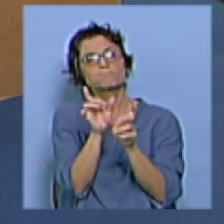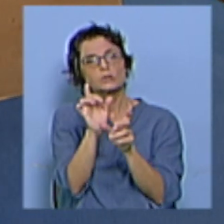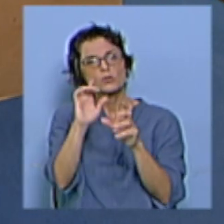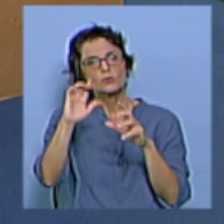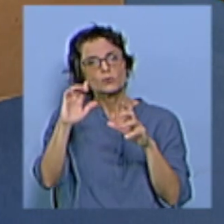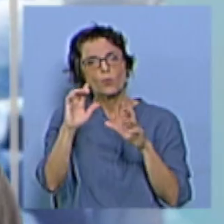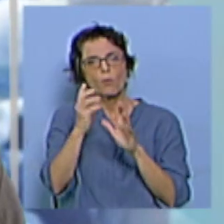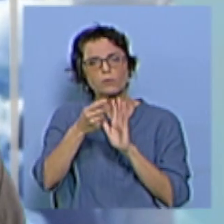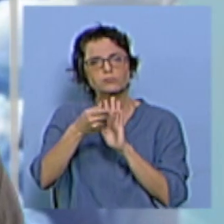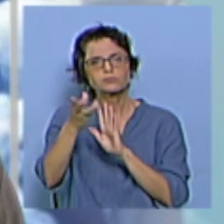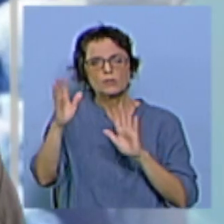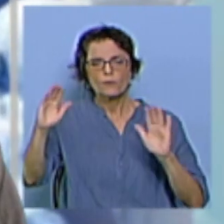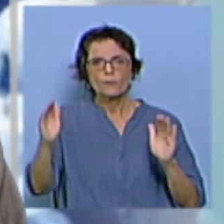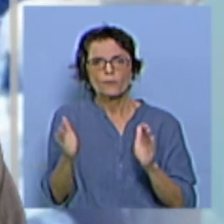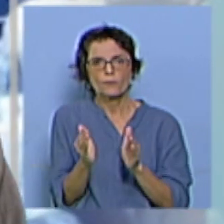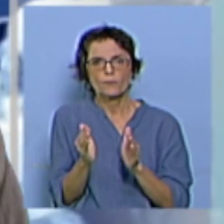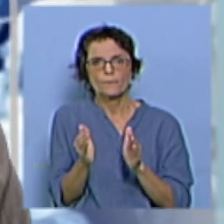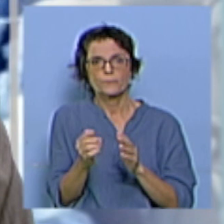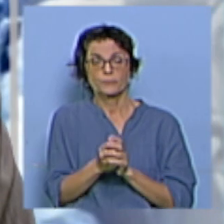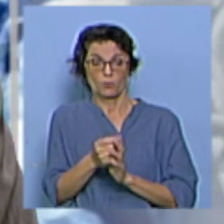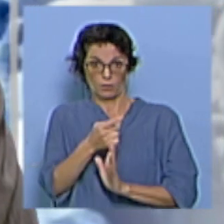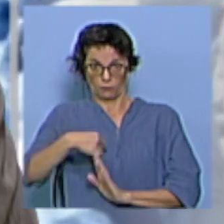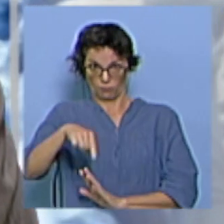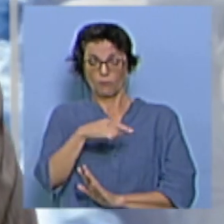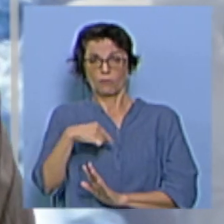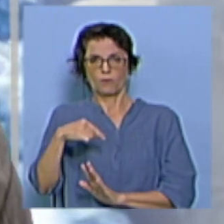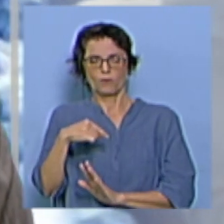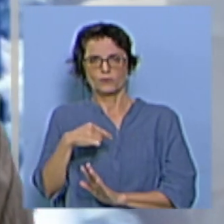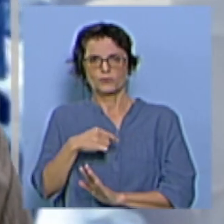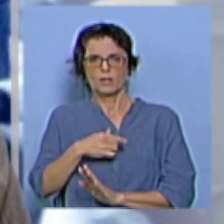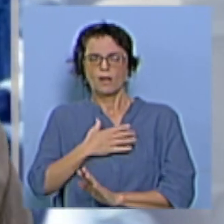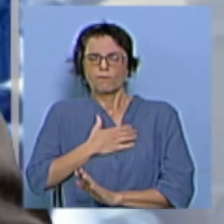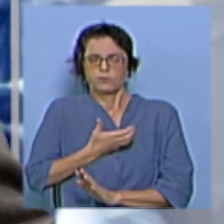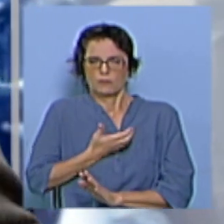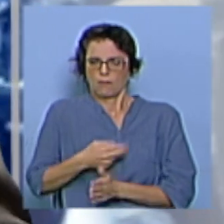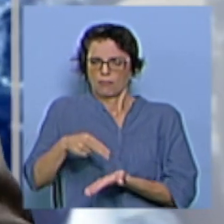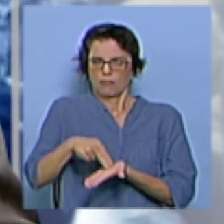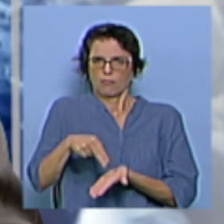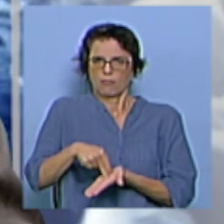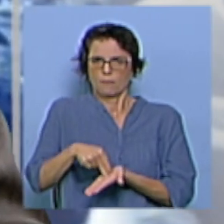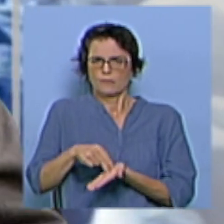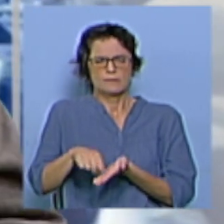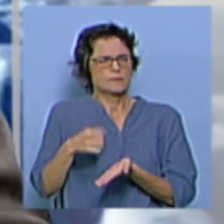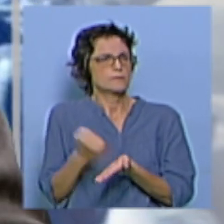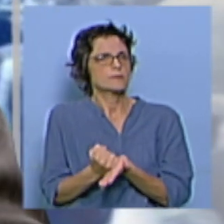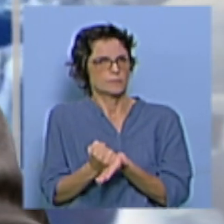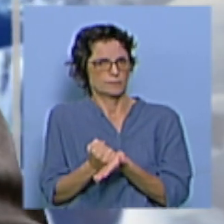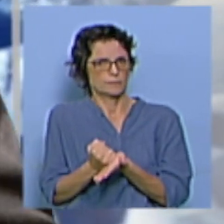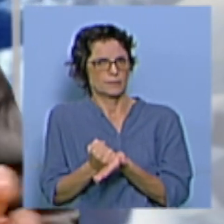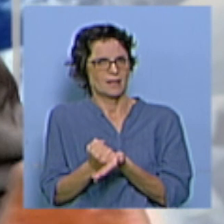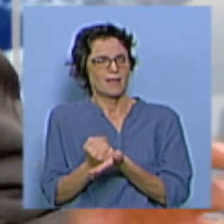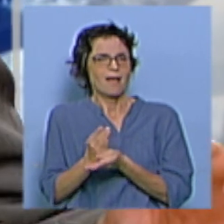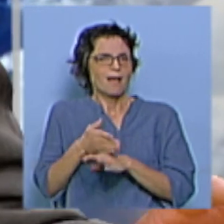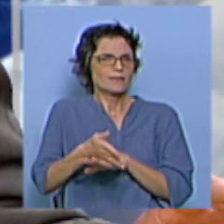houve sempre o interesse em fazermos sentir a nossa presença com uma palavra que depois eu sabia que